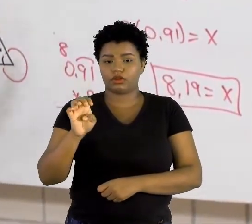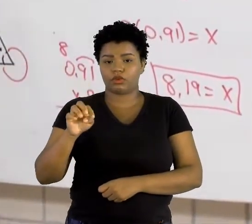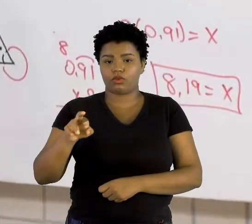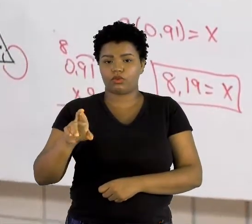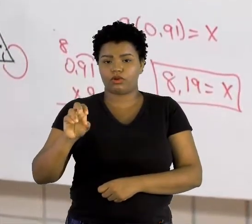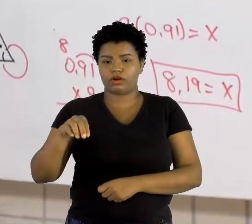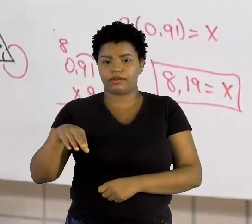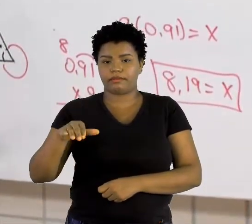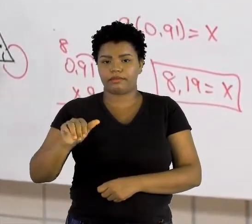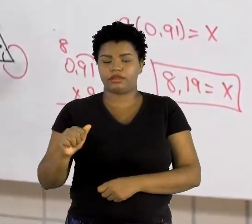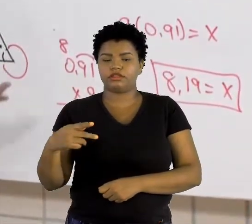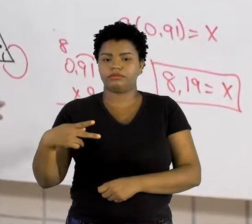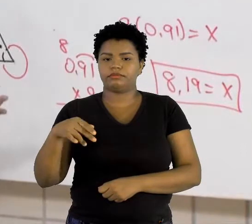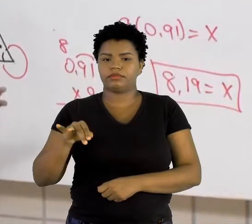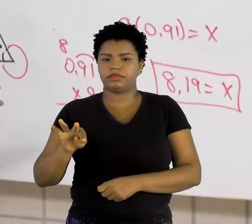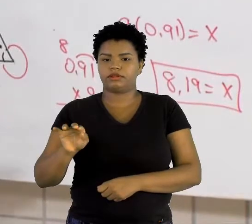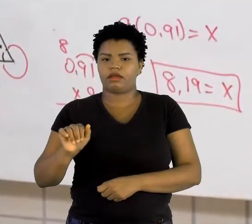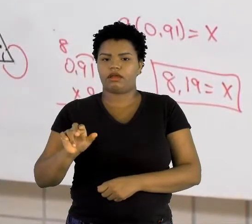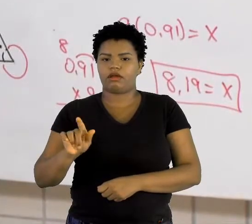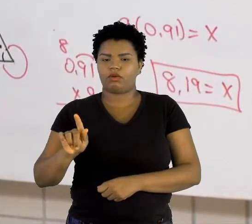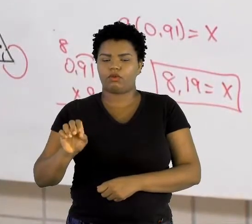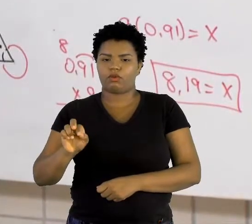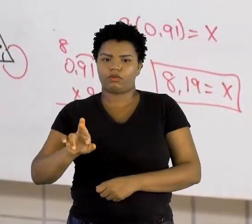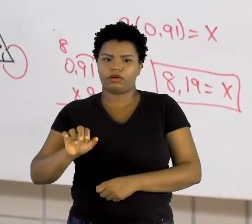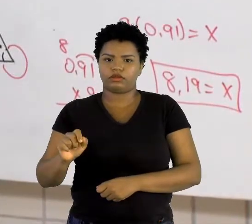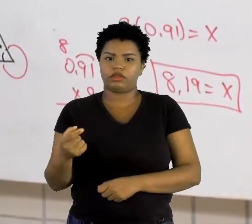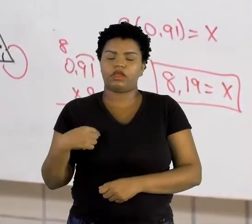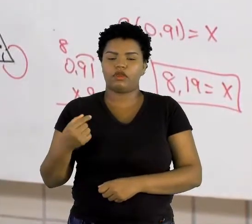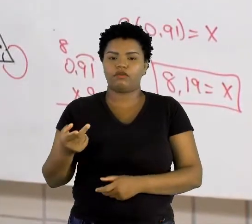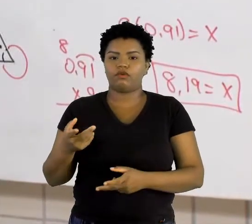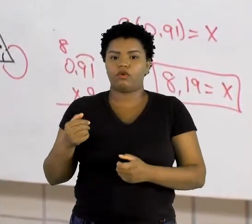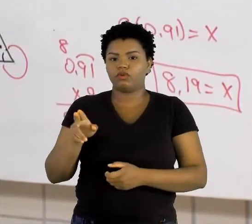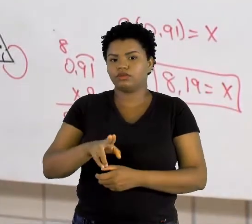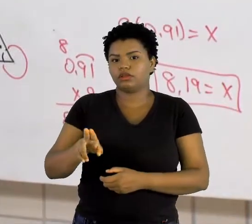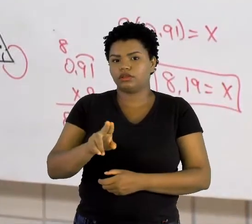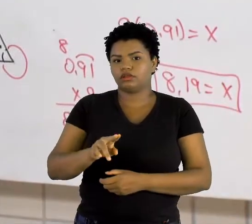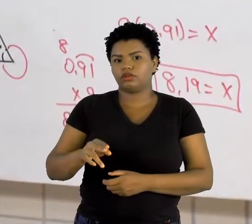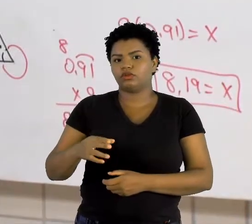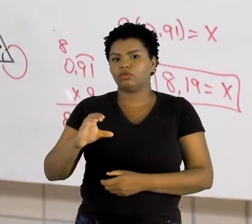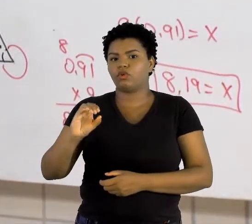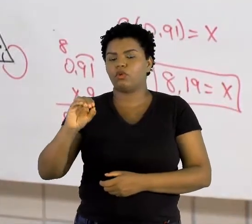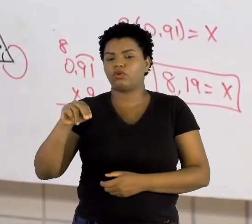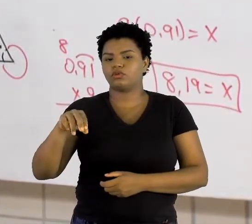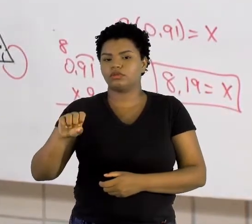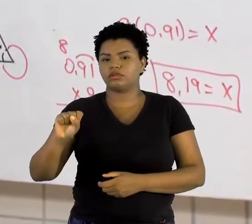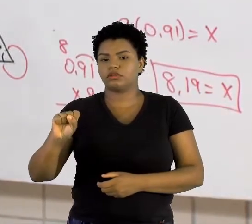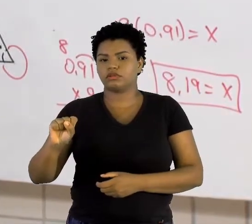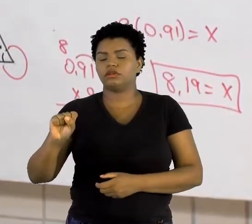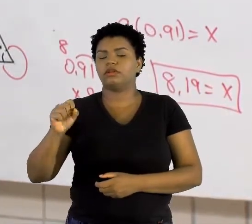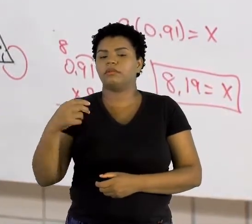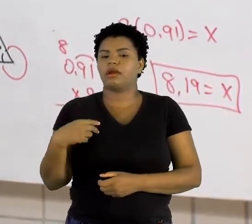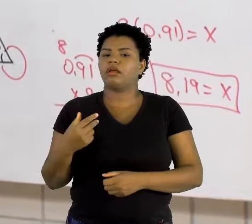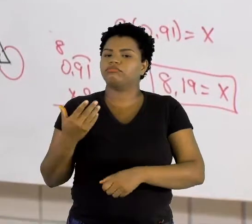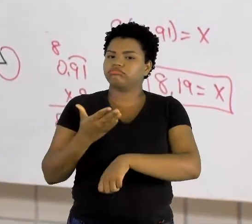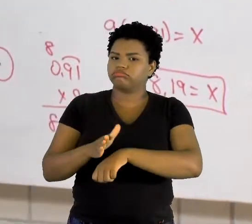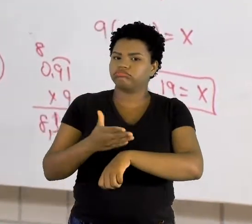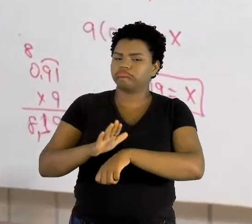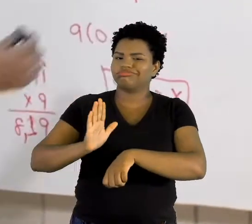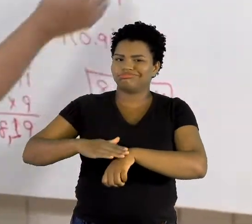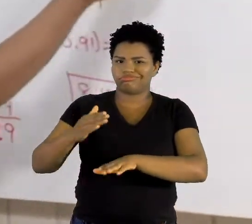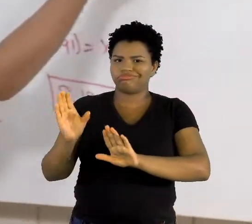valer da teoria do cosseno para poder encontrar esse novo ângulo, ok? Para que possamos treinar mais esses